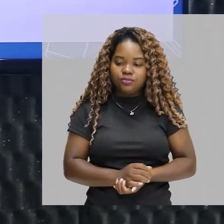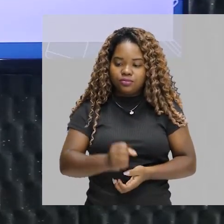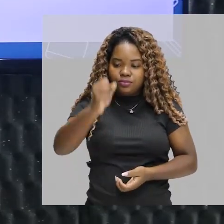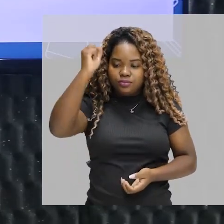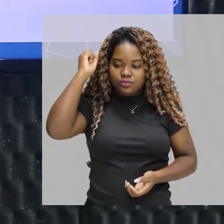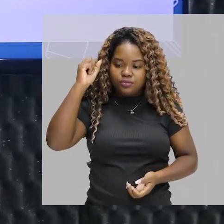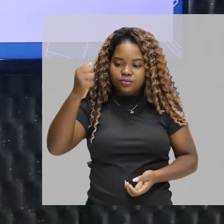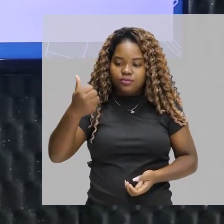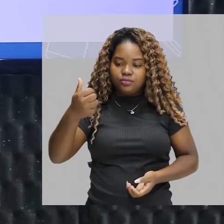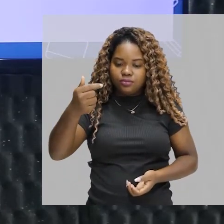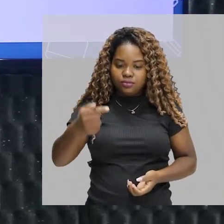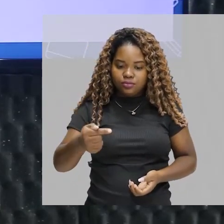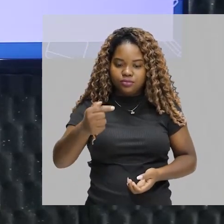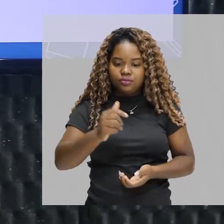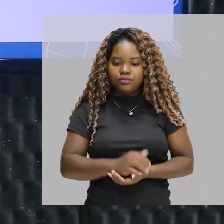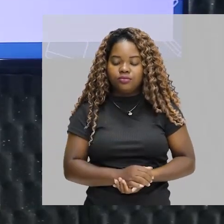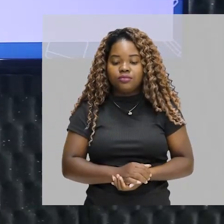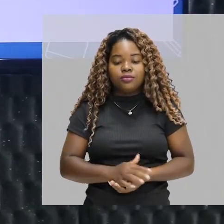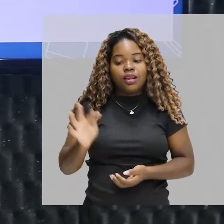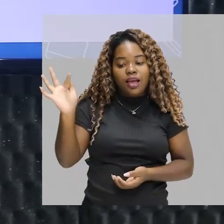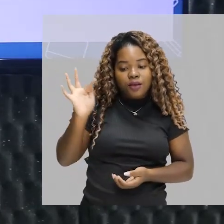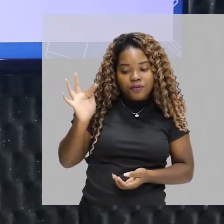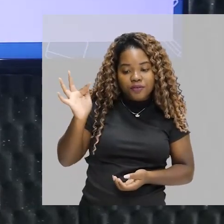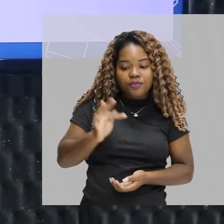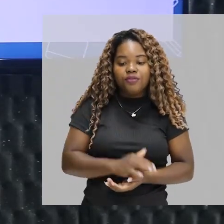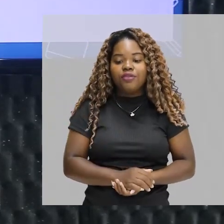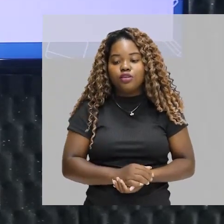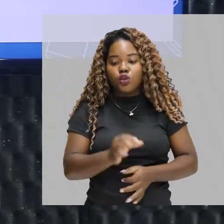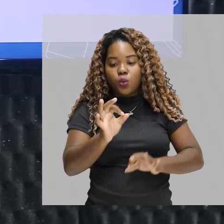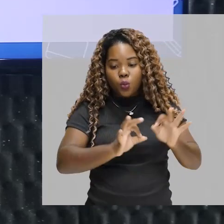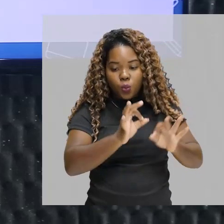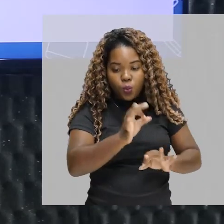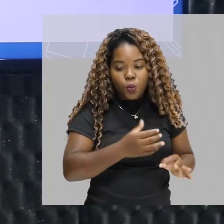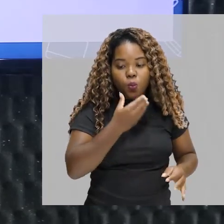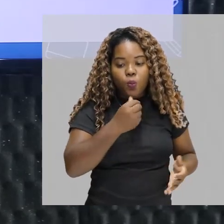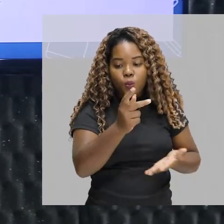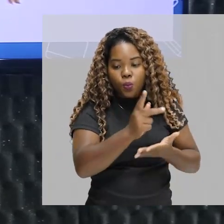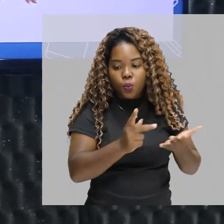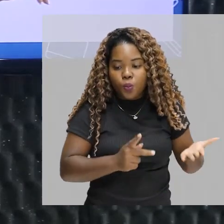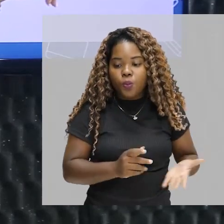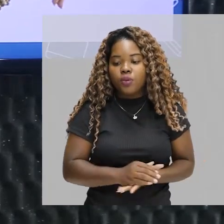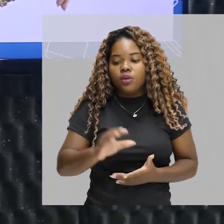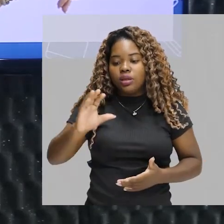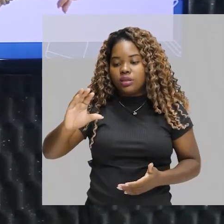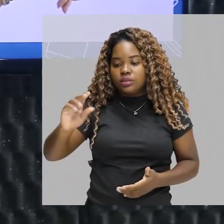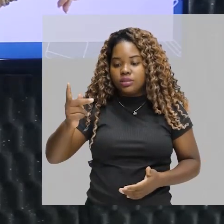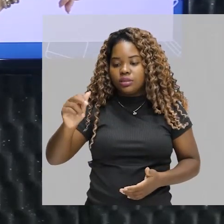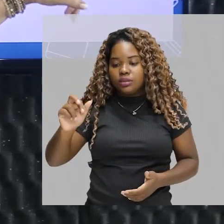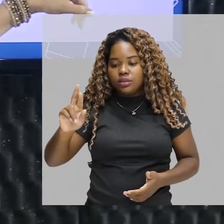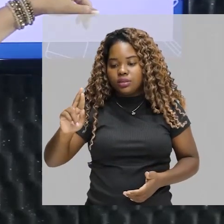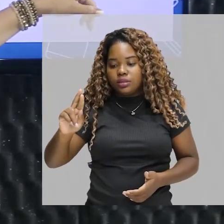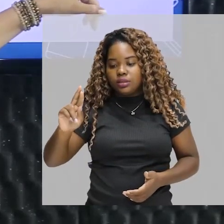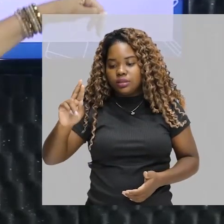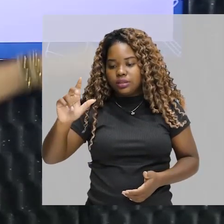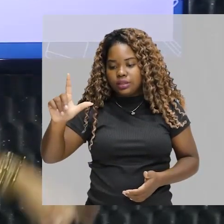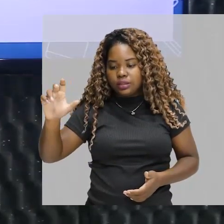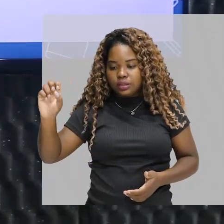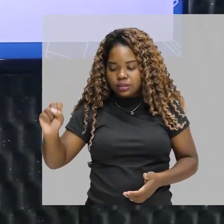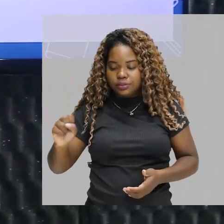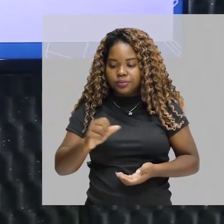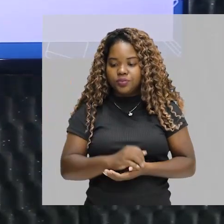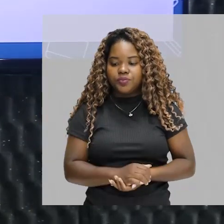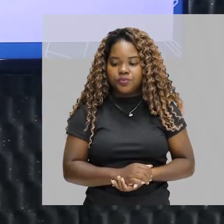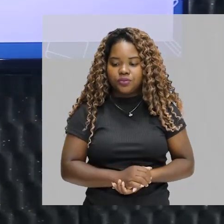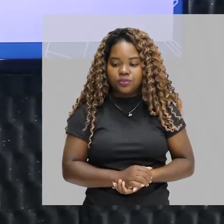século XVII, na França, organizada pelo poeta e advogado Charles